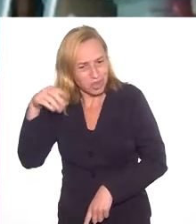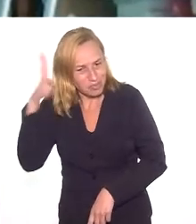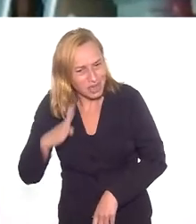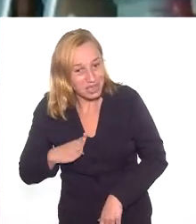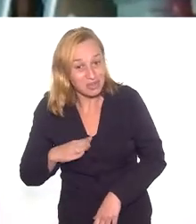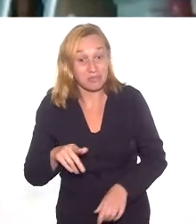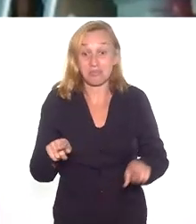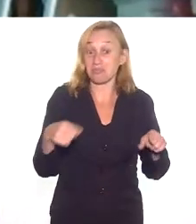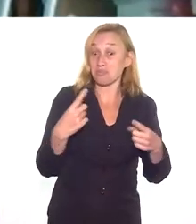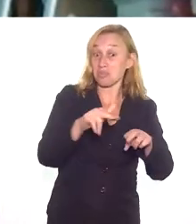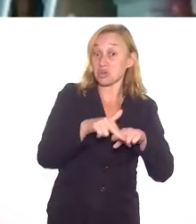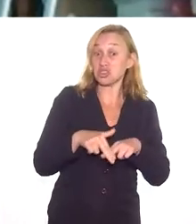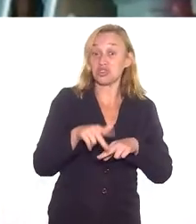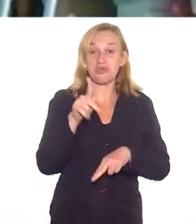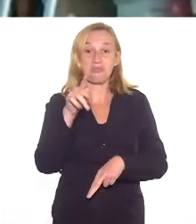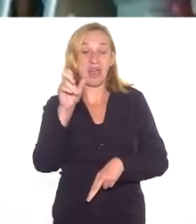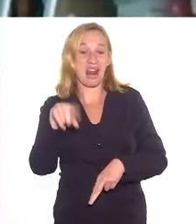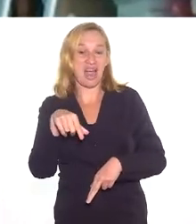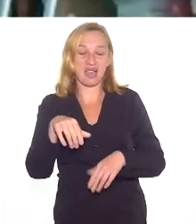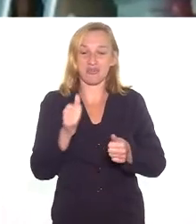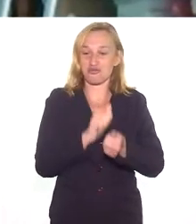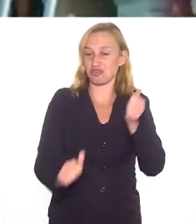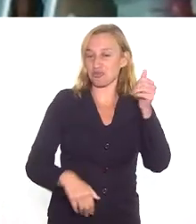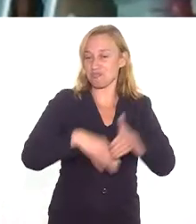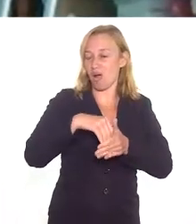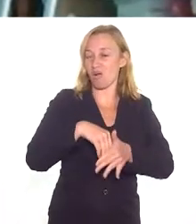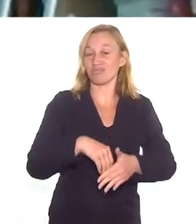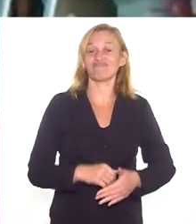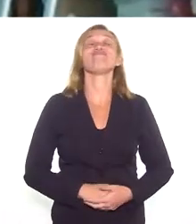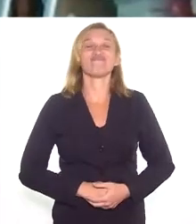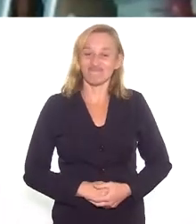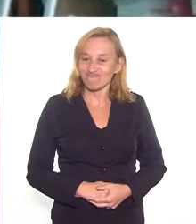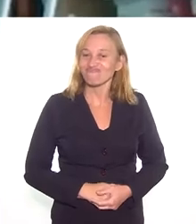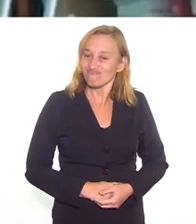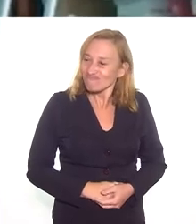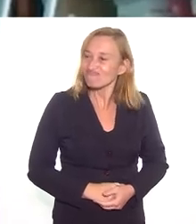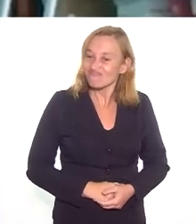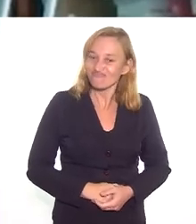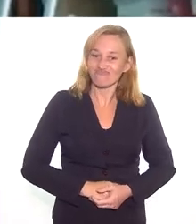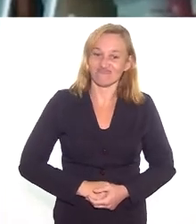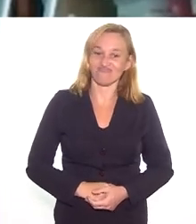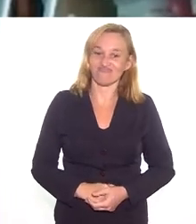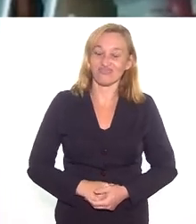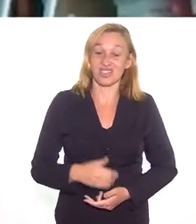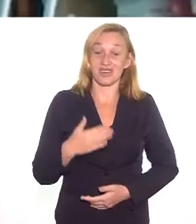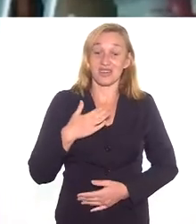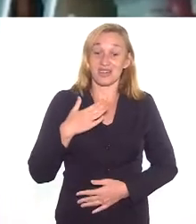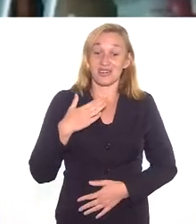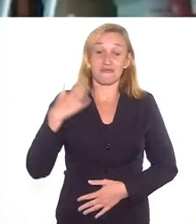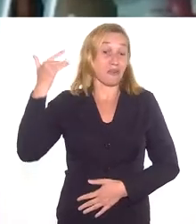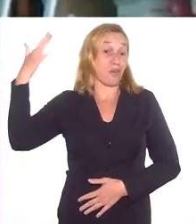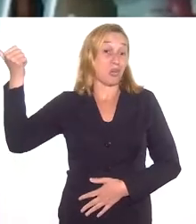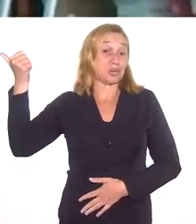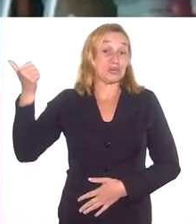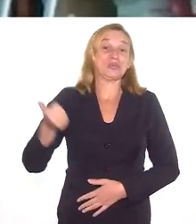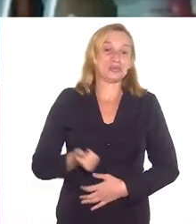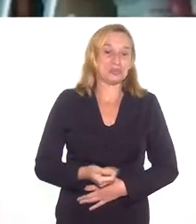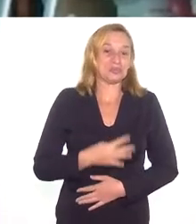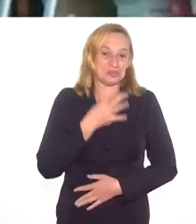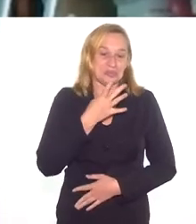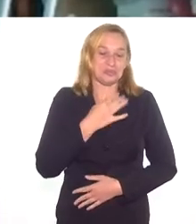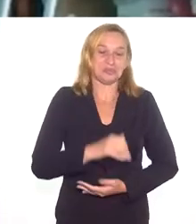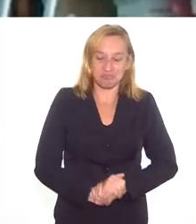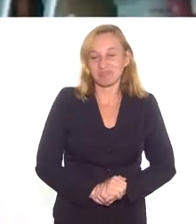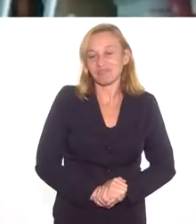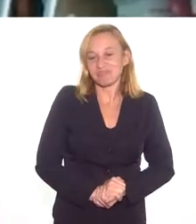Brasil? Na época, em função do Pelé. A imagem do Pelé. A imagem do Pelé, cara. Ídolo meu.